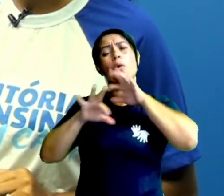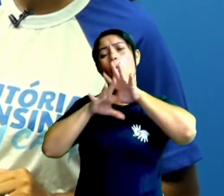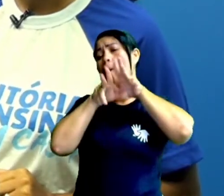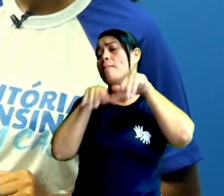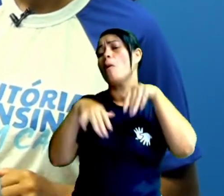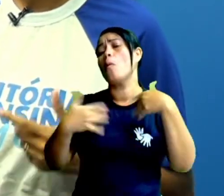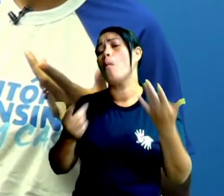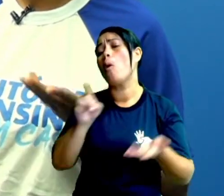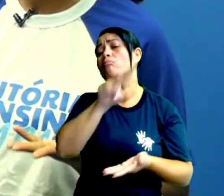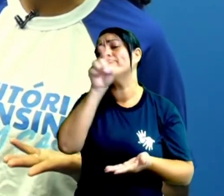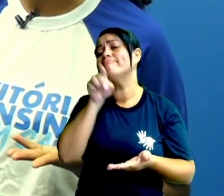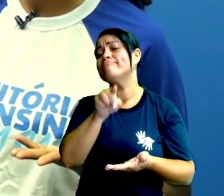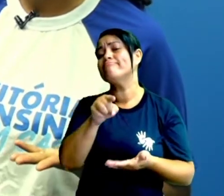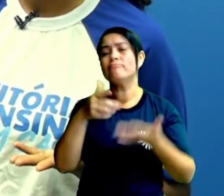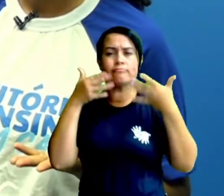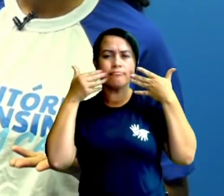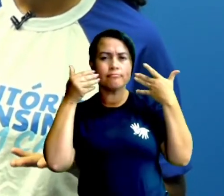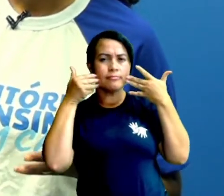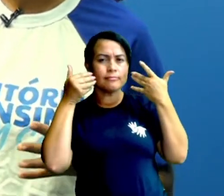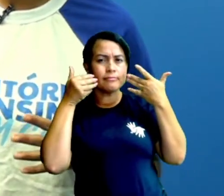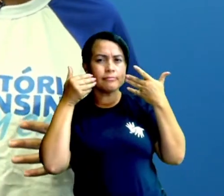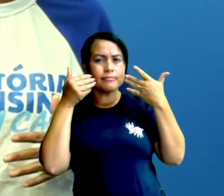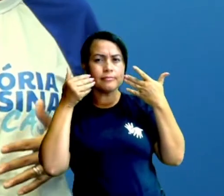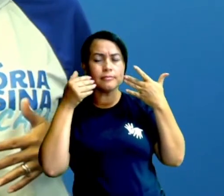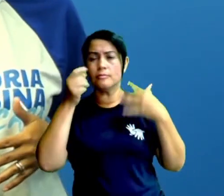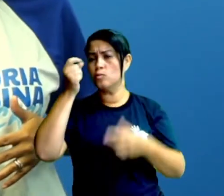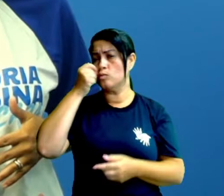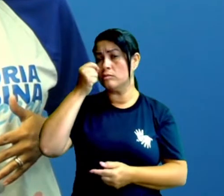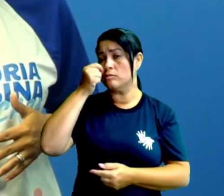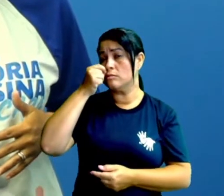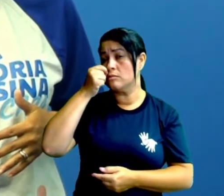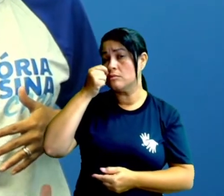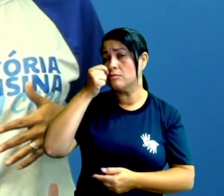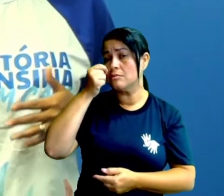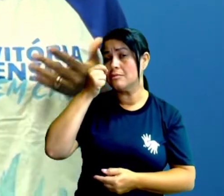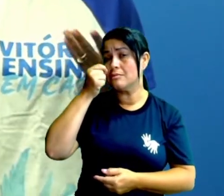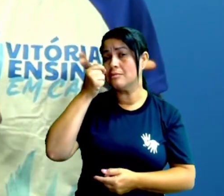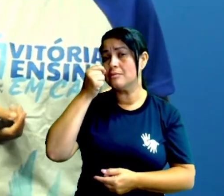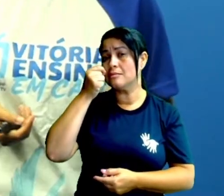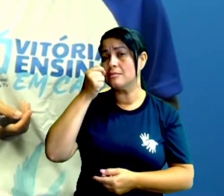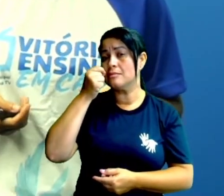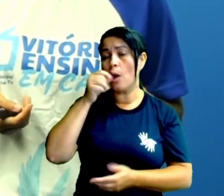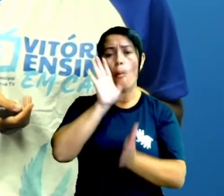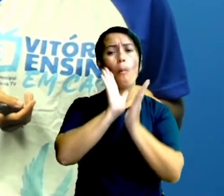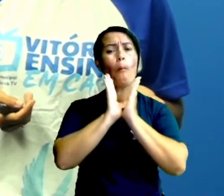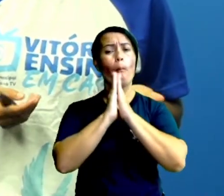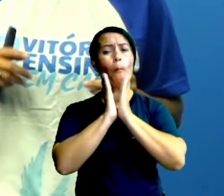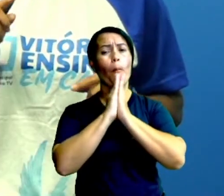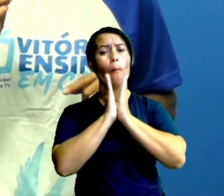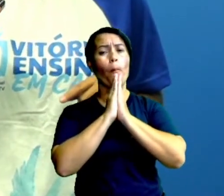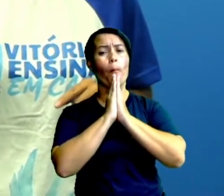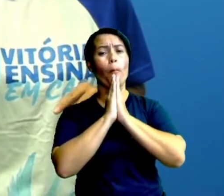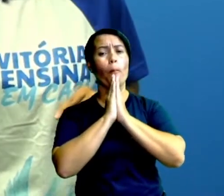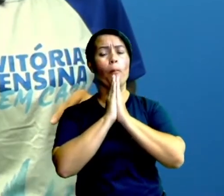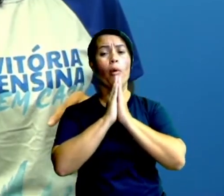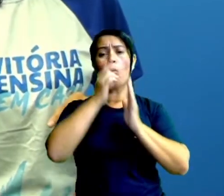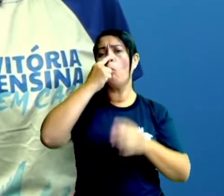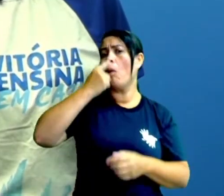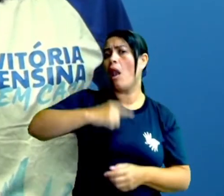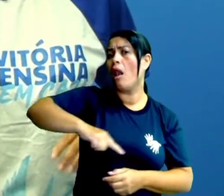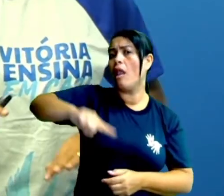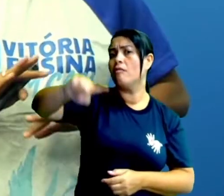seria gato rato é uma foca um